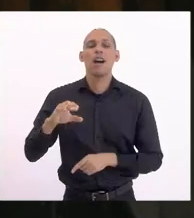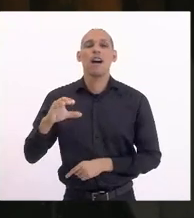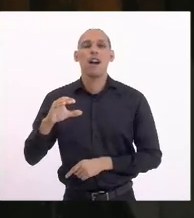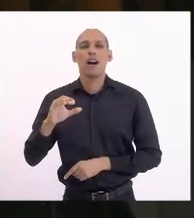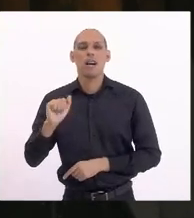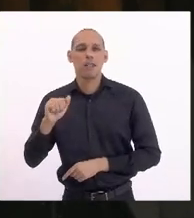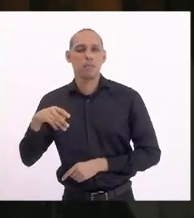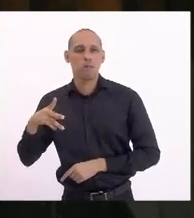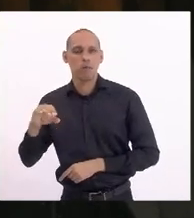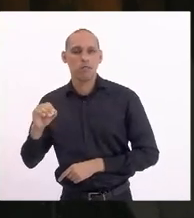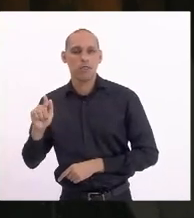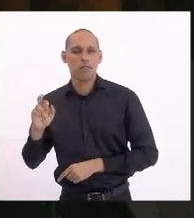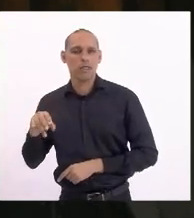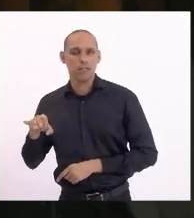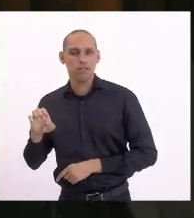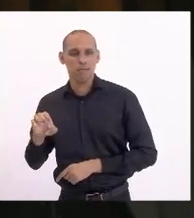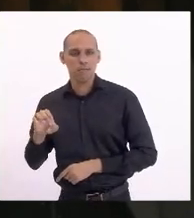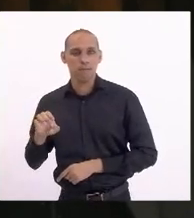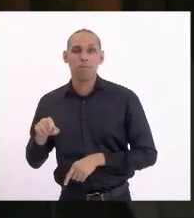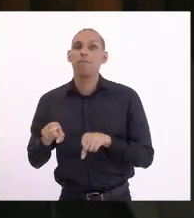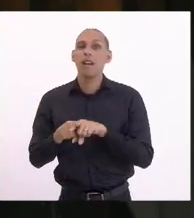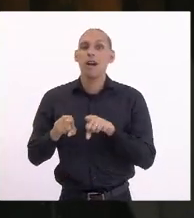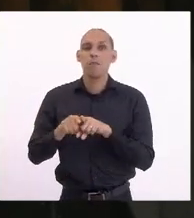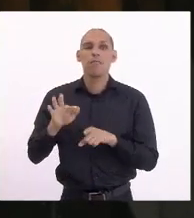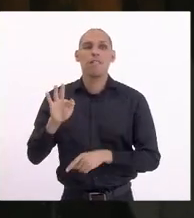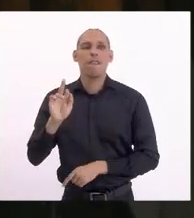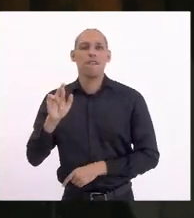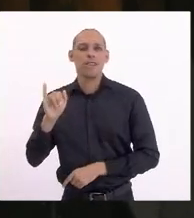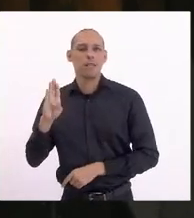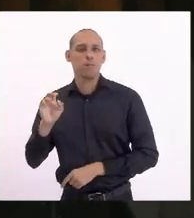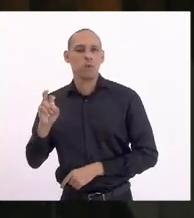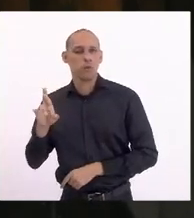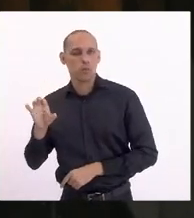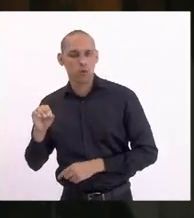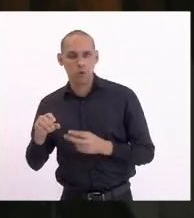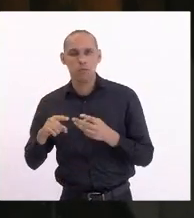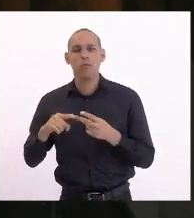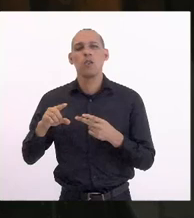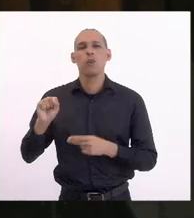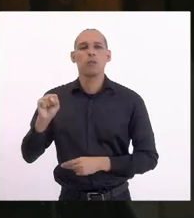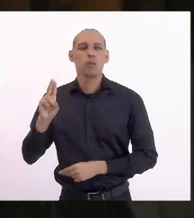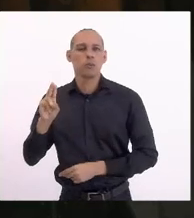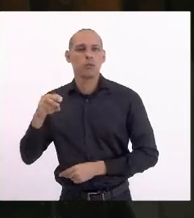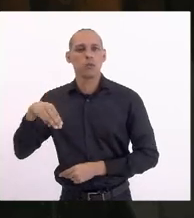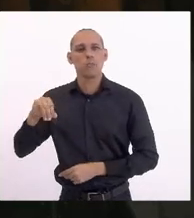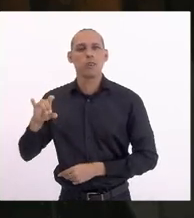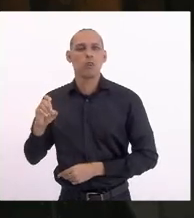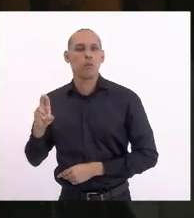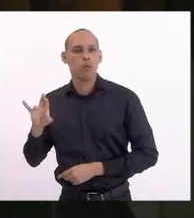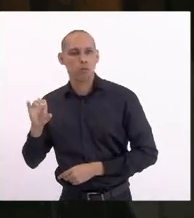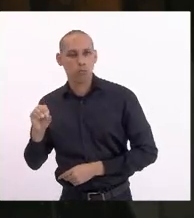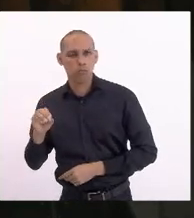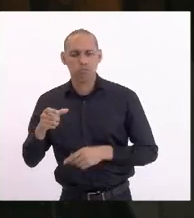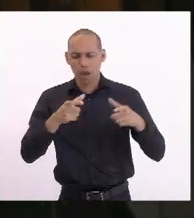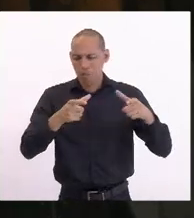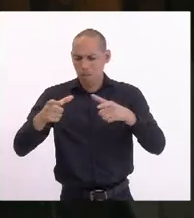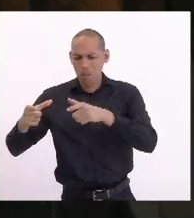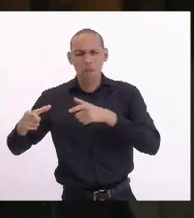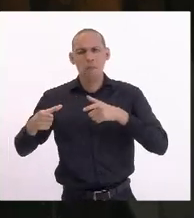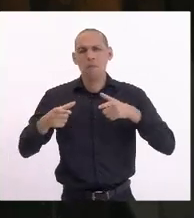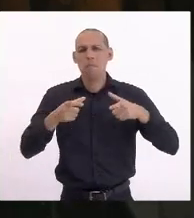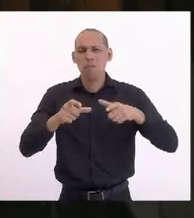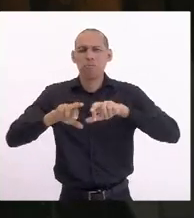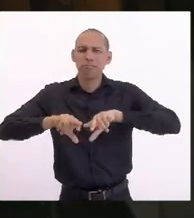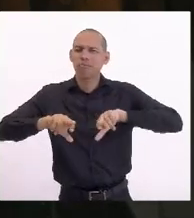Mas também atingiu Friburgo, atingiu Sumidouro. Foi uma catástrofe de grandes